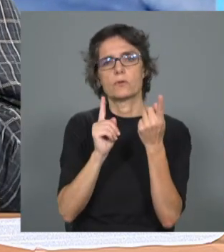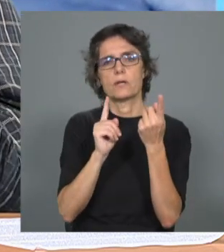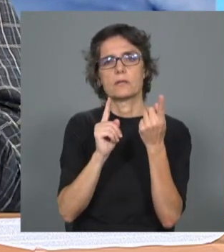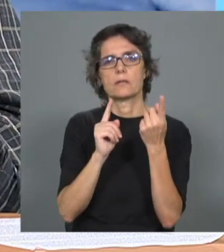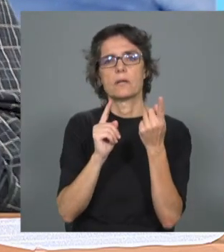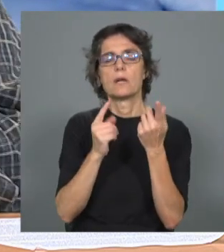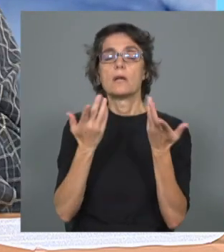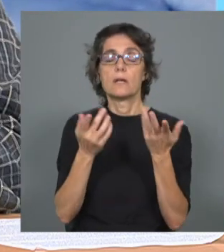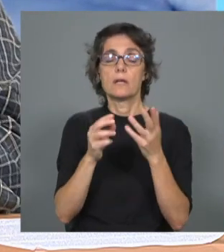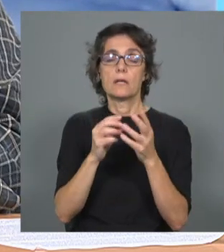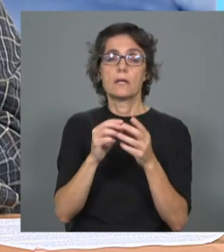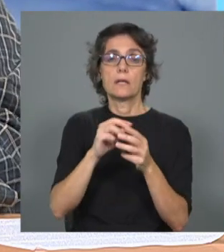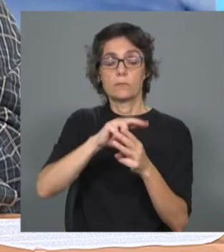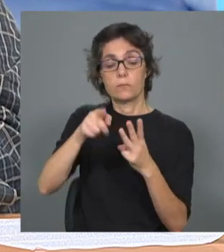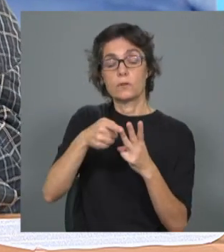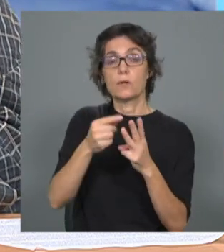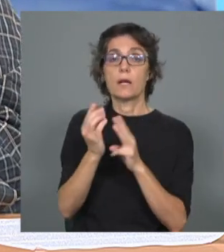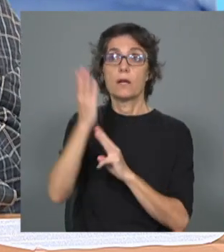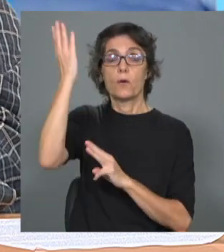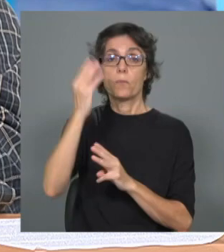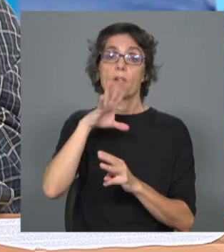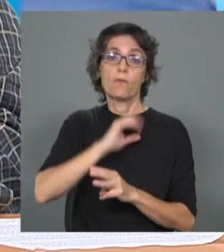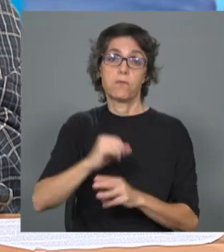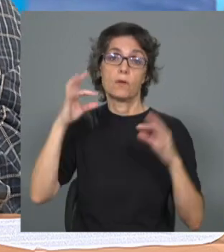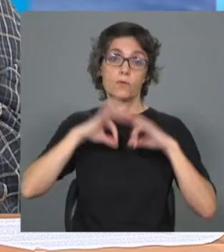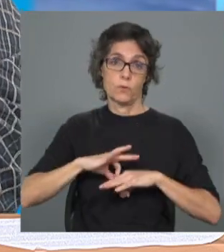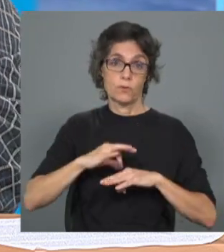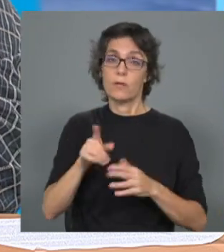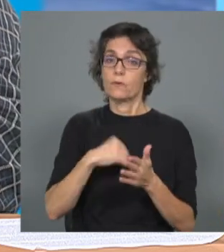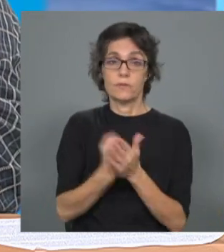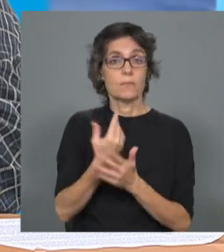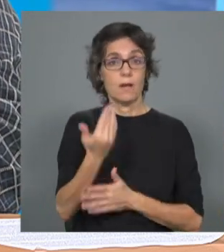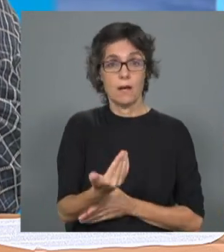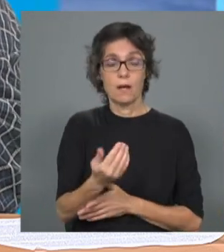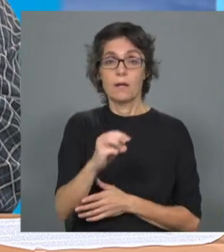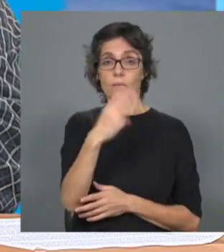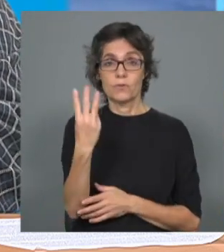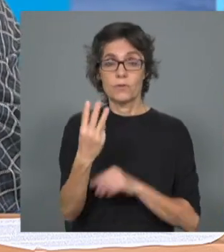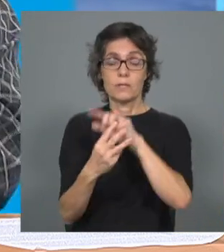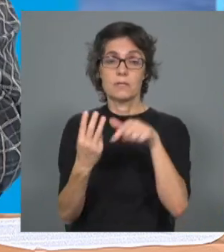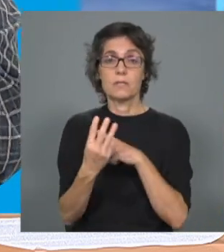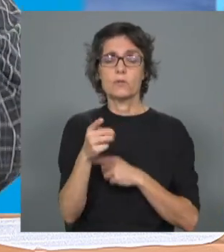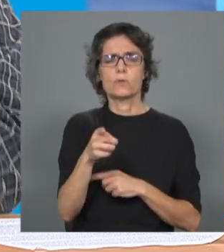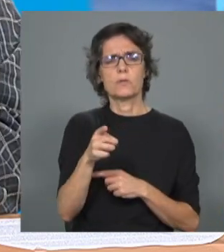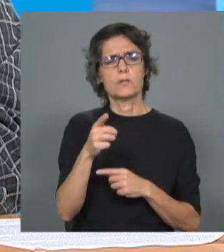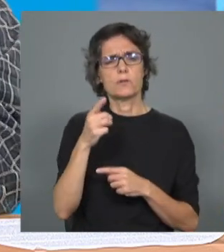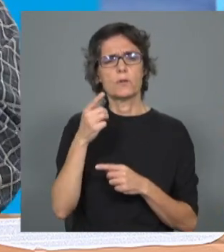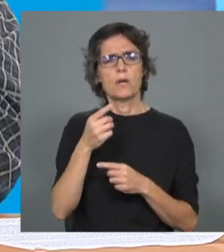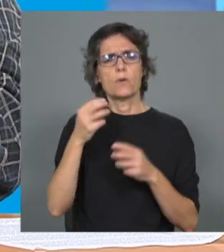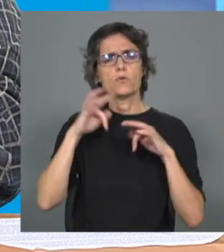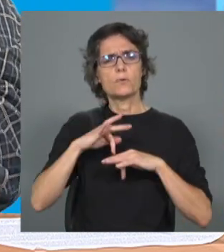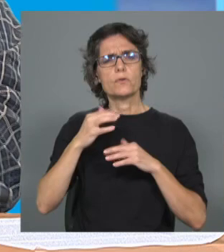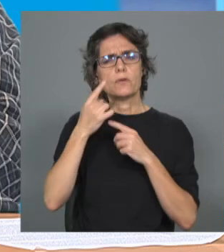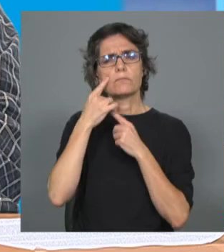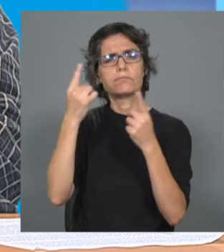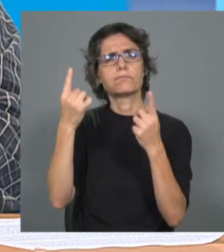vemos o terceiro ponto desta mensagem do Santo Padre, que é a presença do Espírito Santo, aquele que inspira, aquele que dá o sentido crítico, aquele que dá a novidade. Então aí